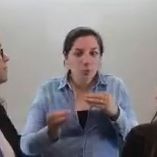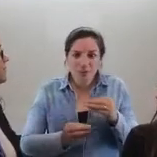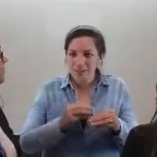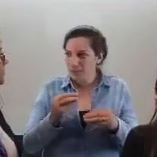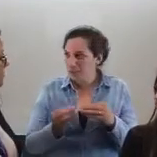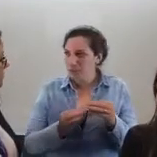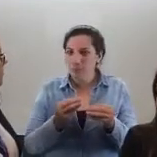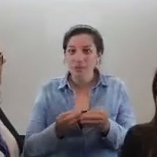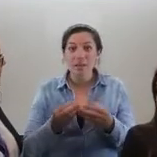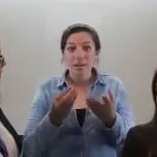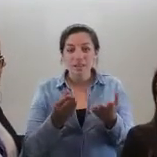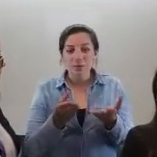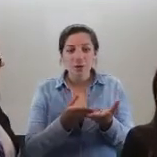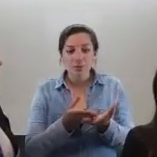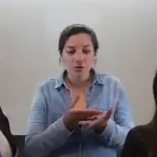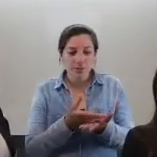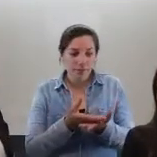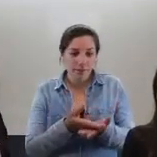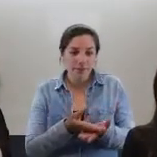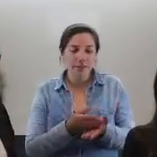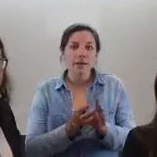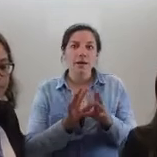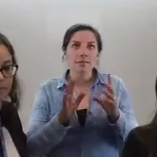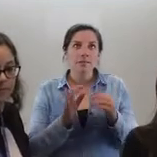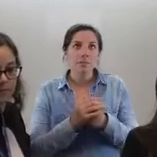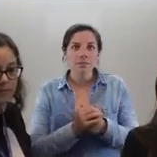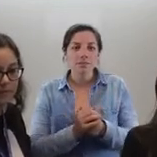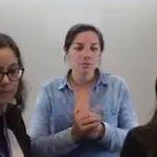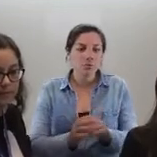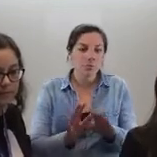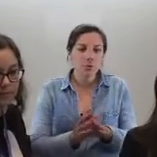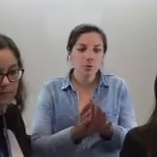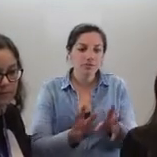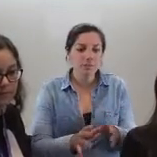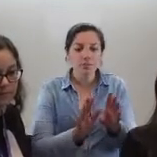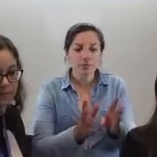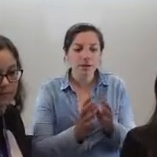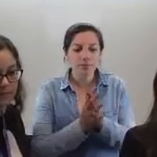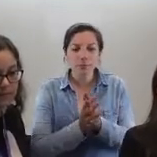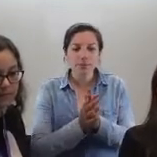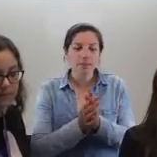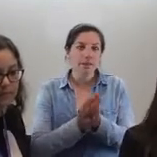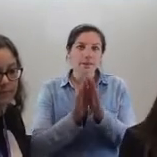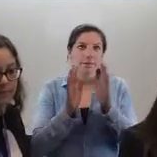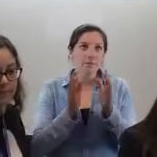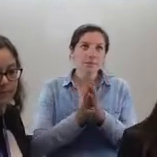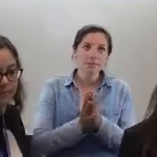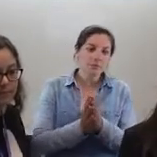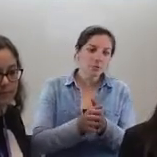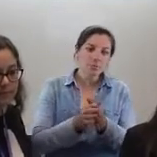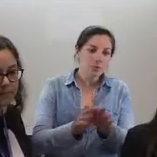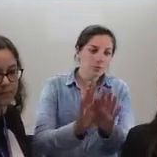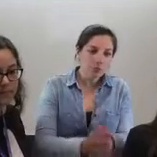fazer essa busca de novo depois. Então, olha uma dica que bacana, né? Tem lá uma questão sobre coesão, faz a busca aí. Tem